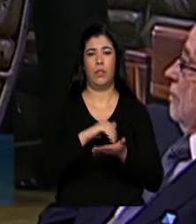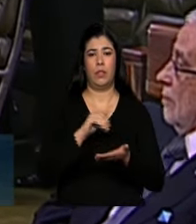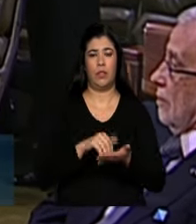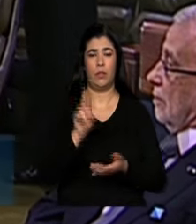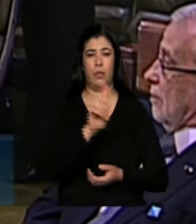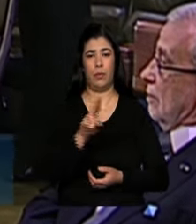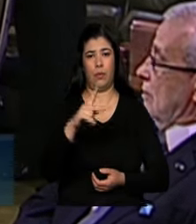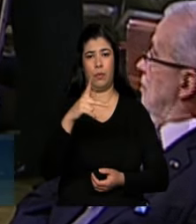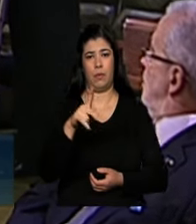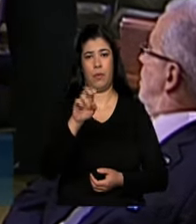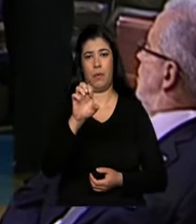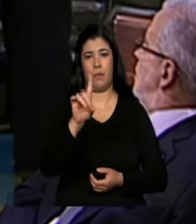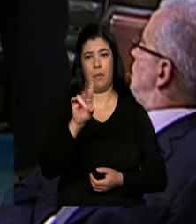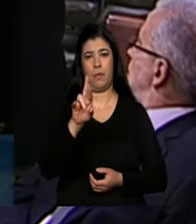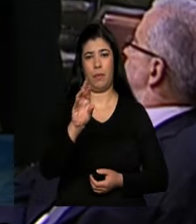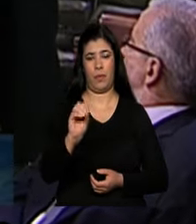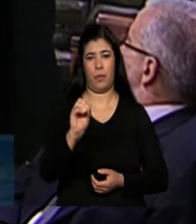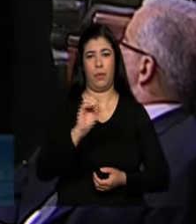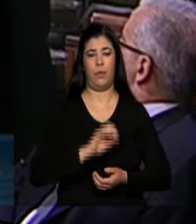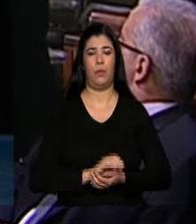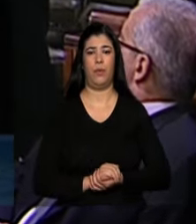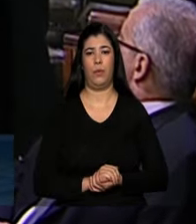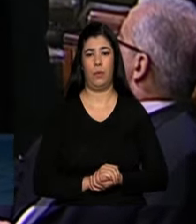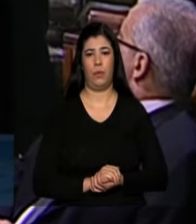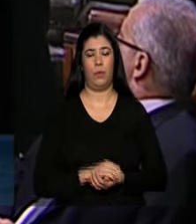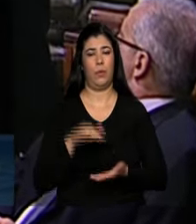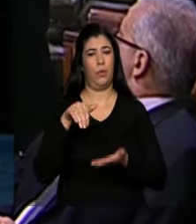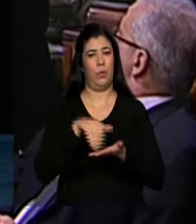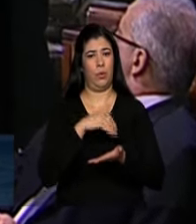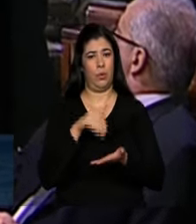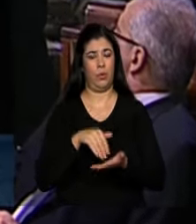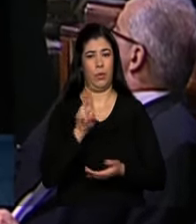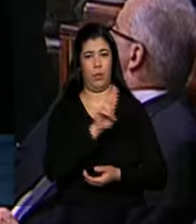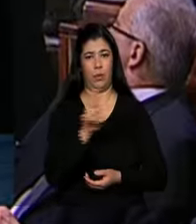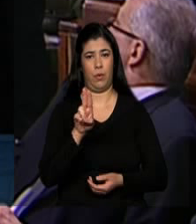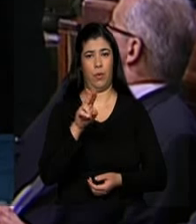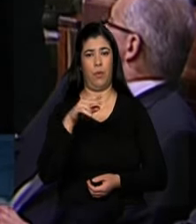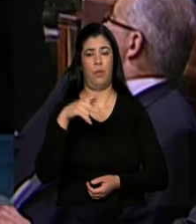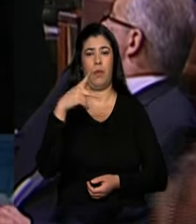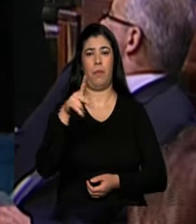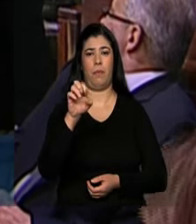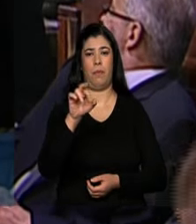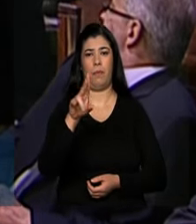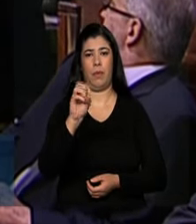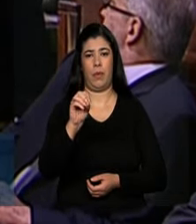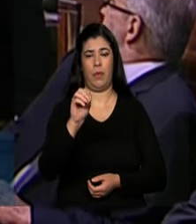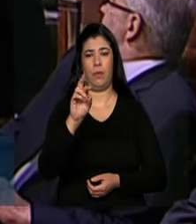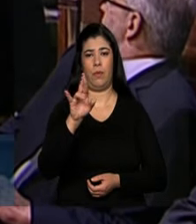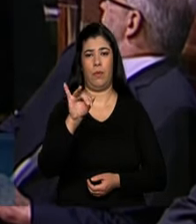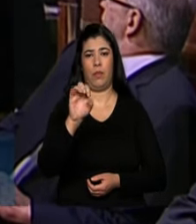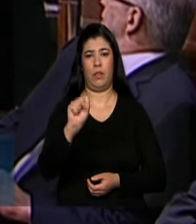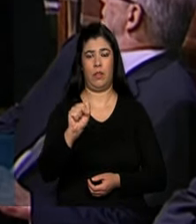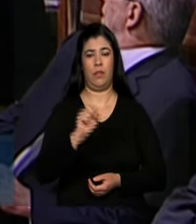Secretário Pedro Piacese de Souza. Secretário Pedro Meirelles Reis Sotero de